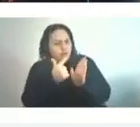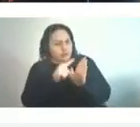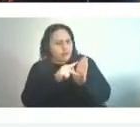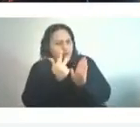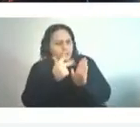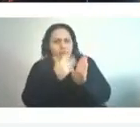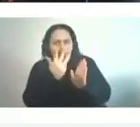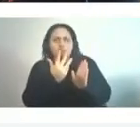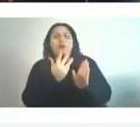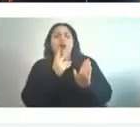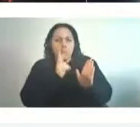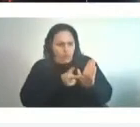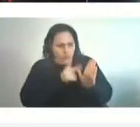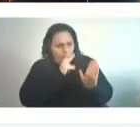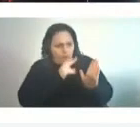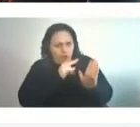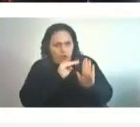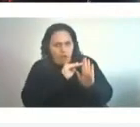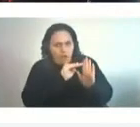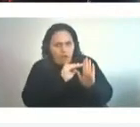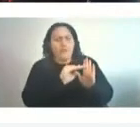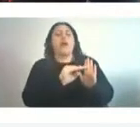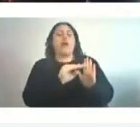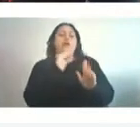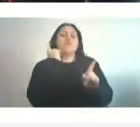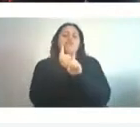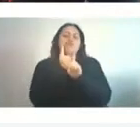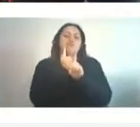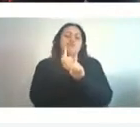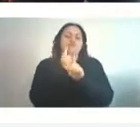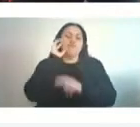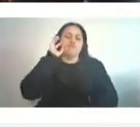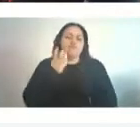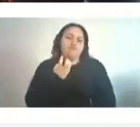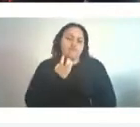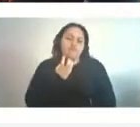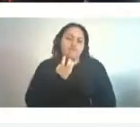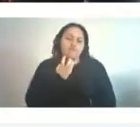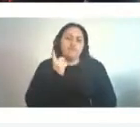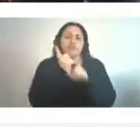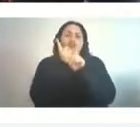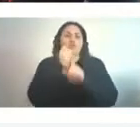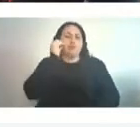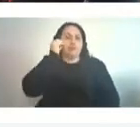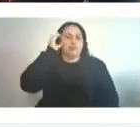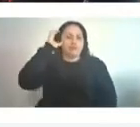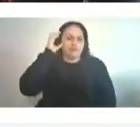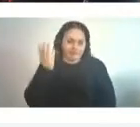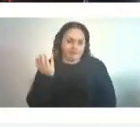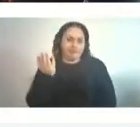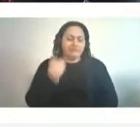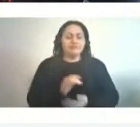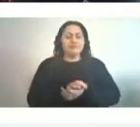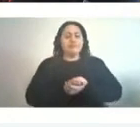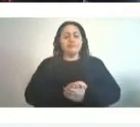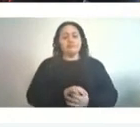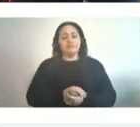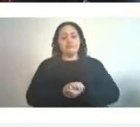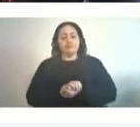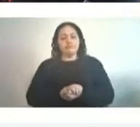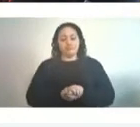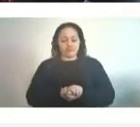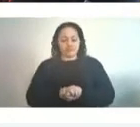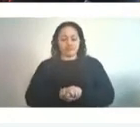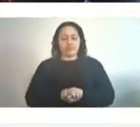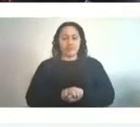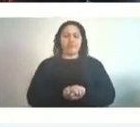forma controlada, e se chega, então, a uma lei, se chega, então, a um conhecimento científico, né? Por isso, todo mundo